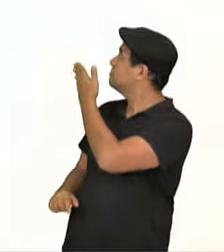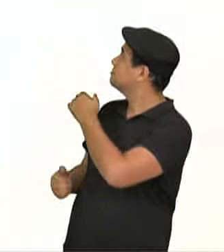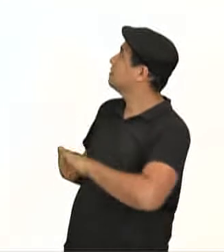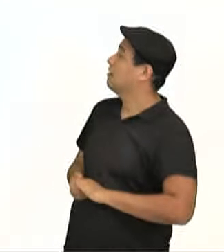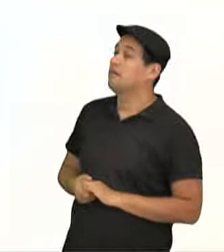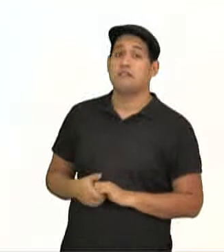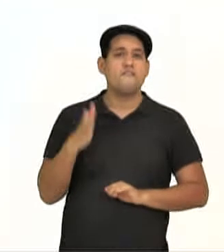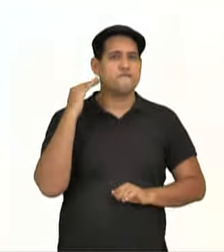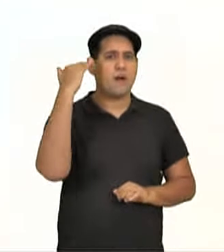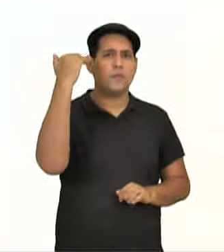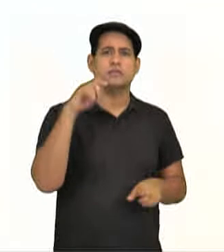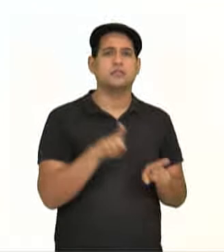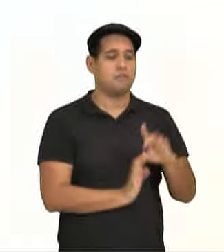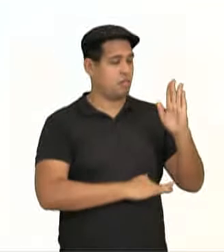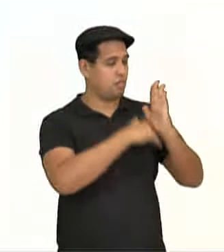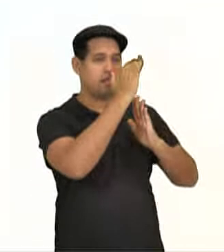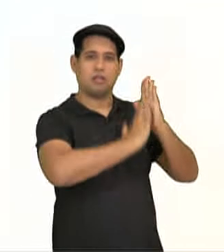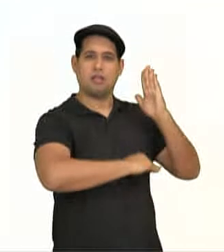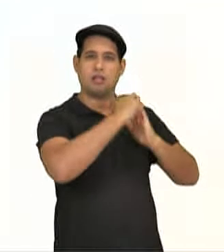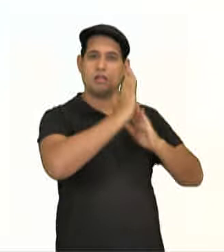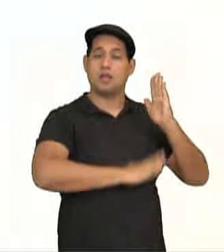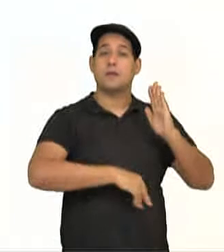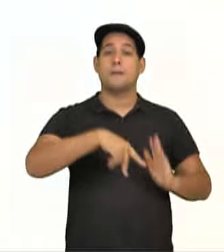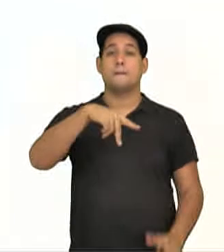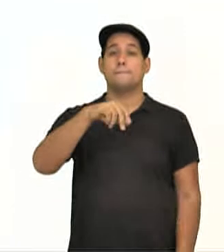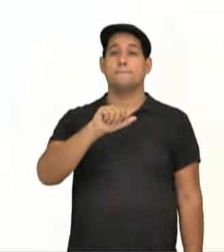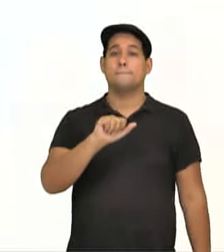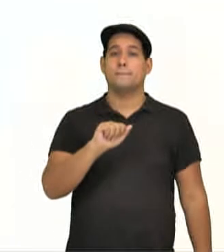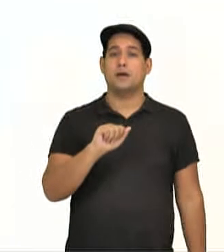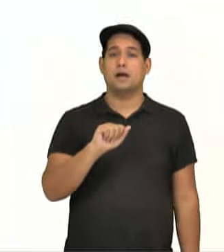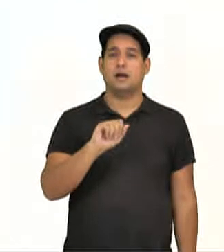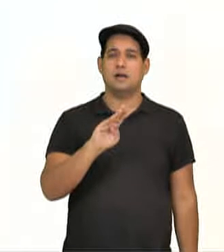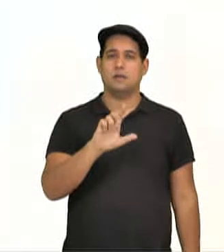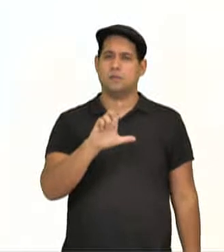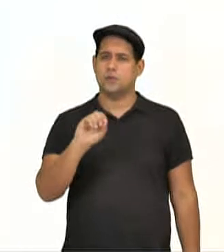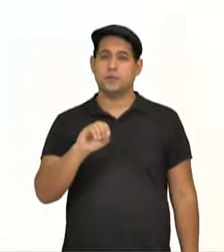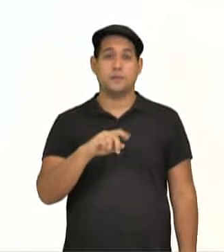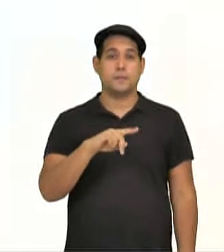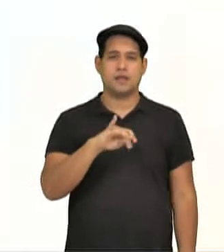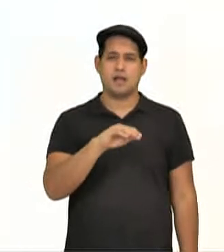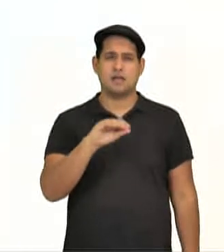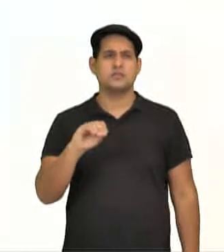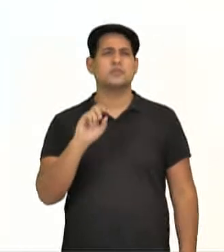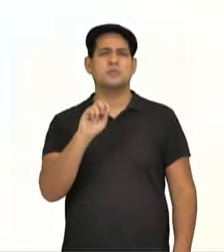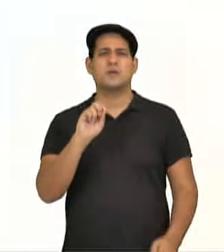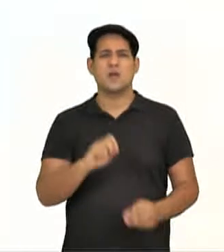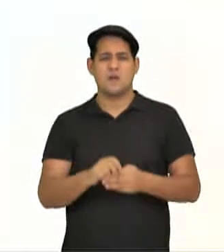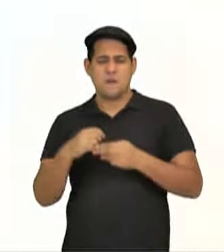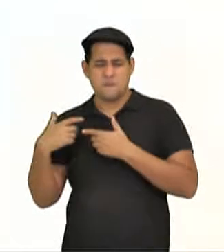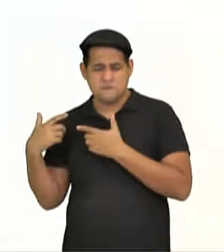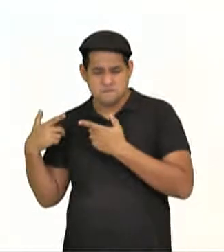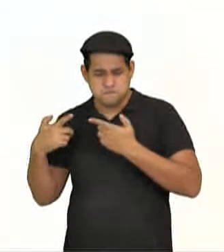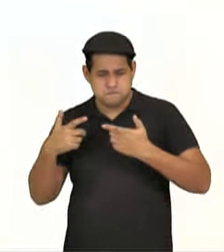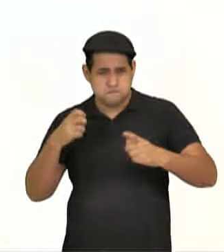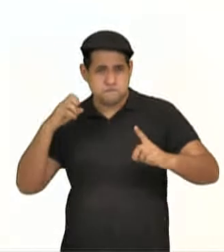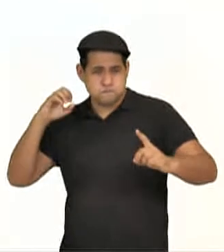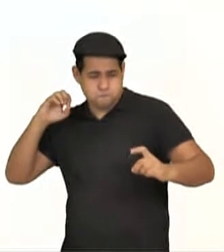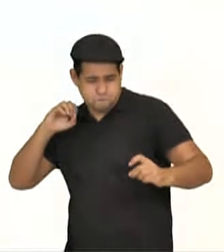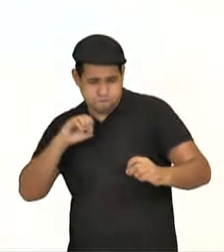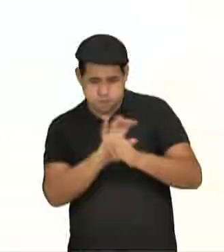protesto feito pelo grande pintor Pablo Picasso, tá, sobre o bombardeio da cidade de Guernica. É um quadro justamente que ele